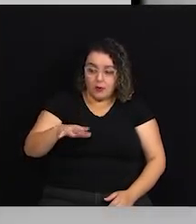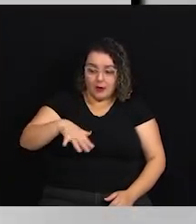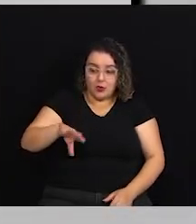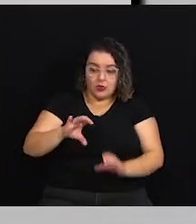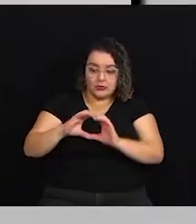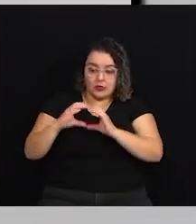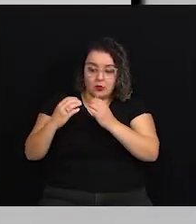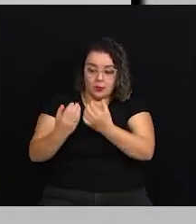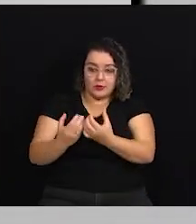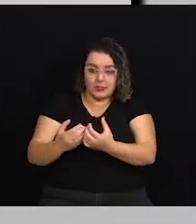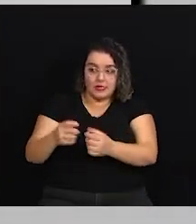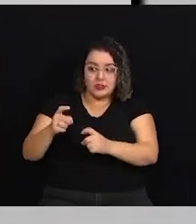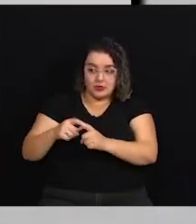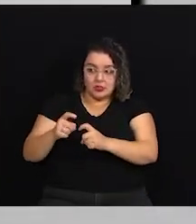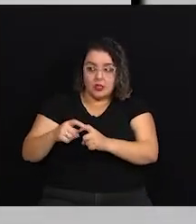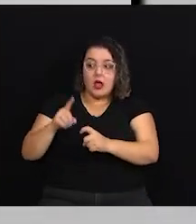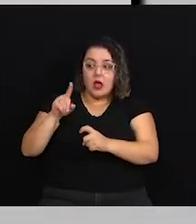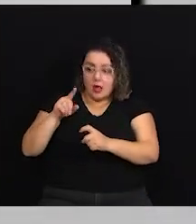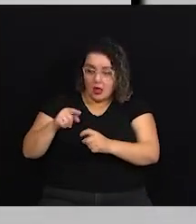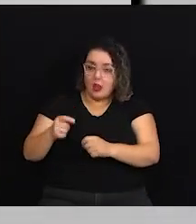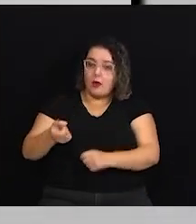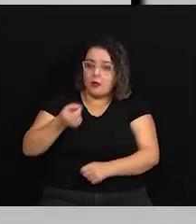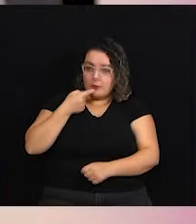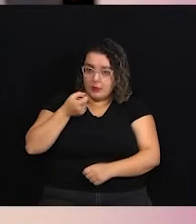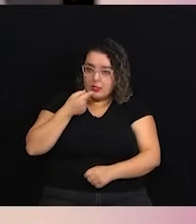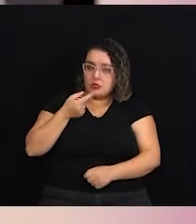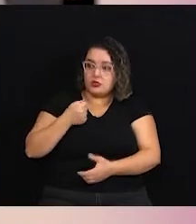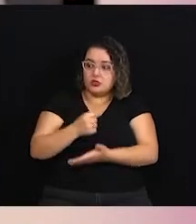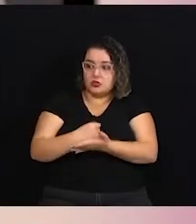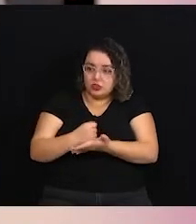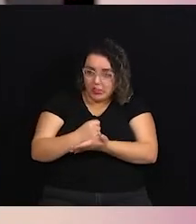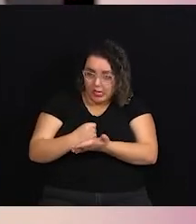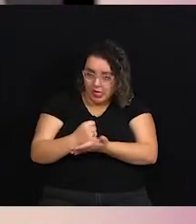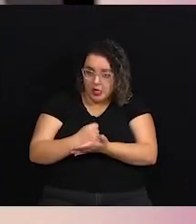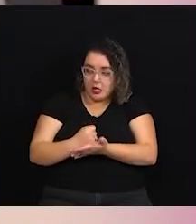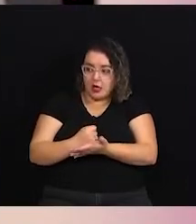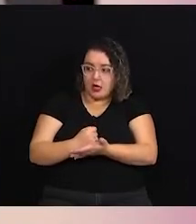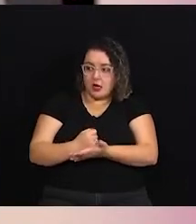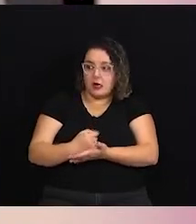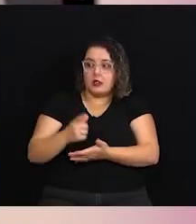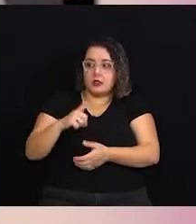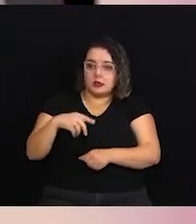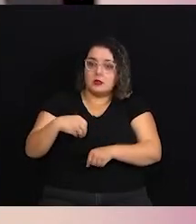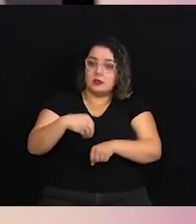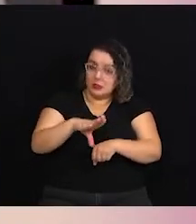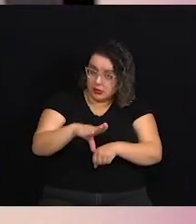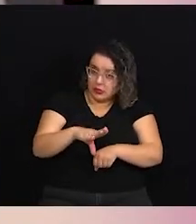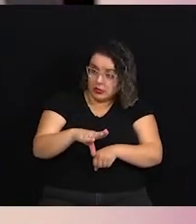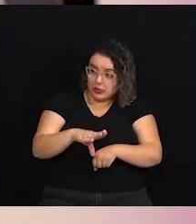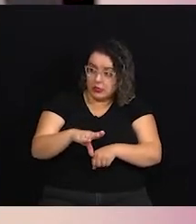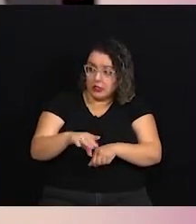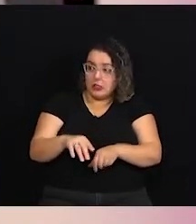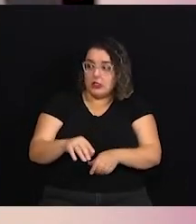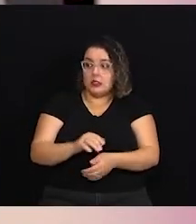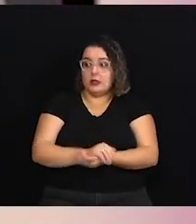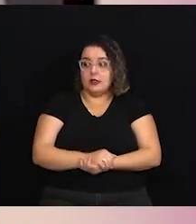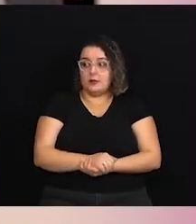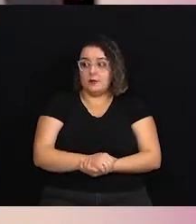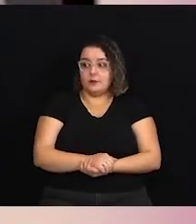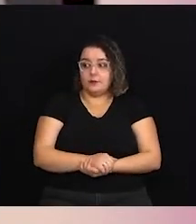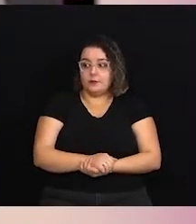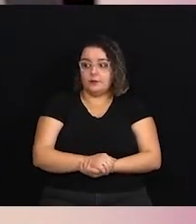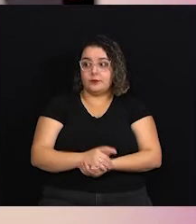médica e ele também é uma medicação que tem só indicação né